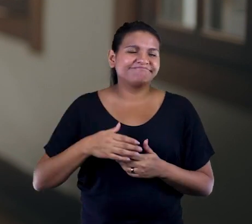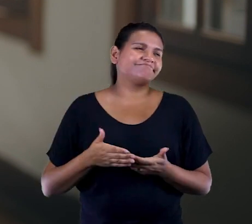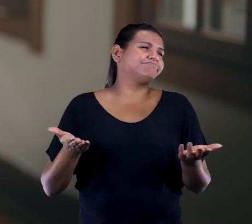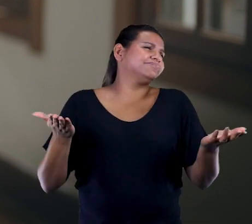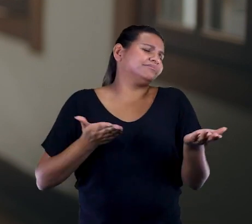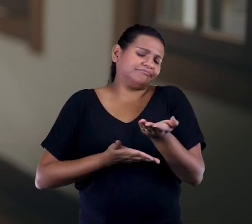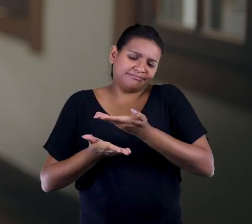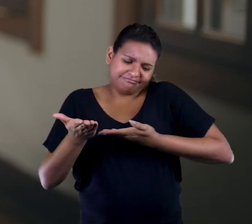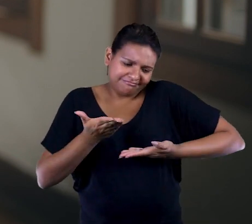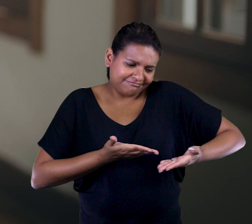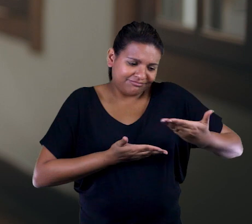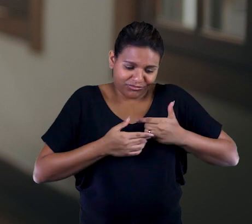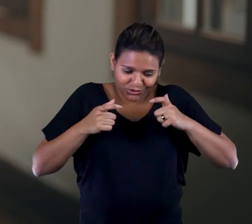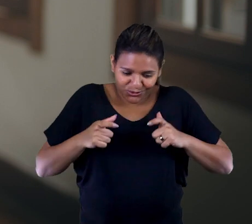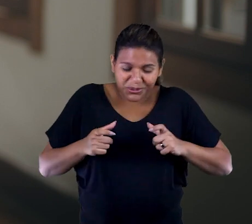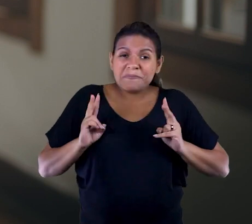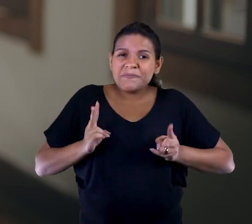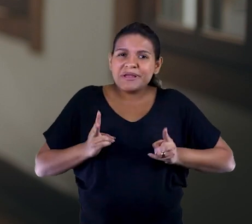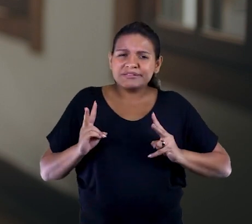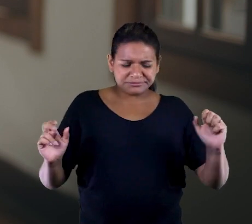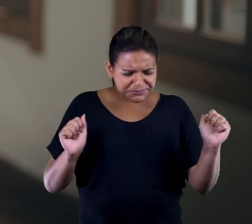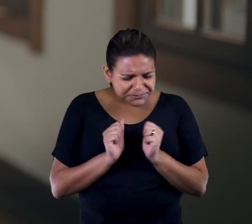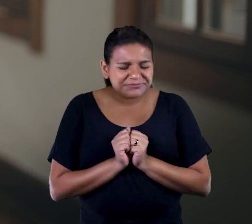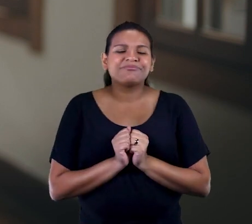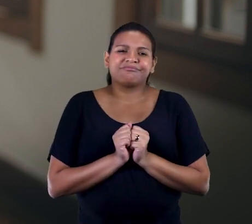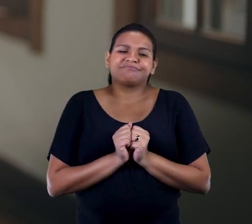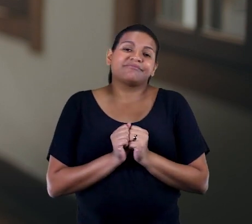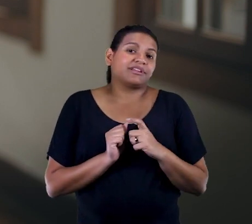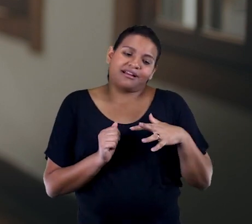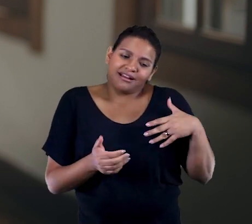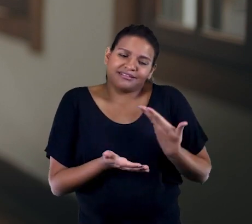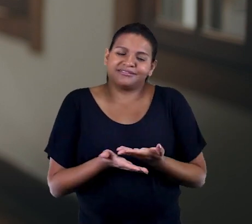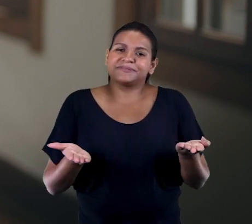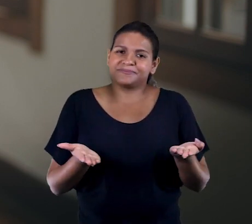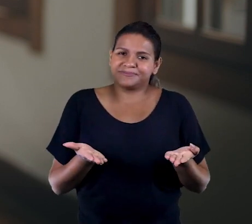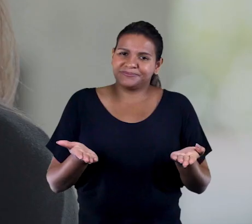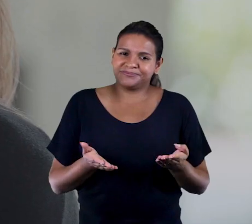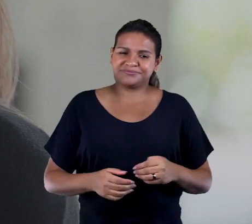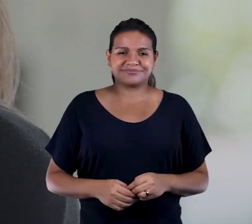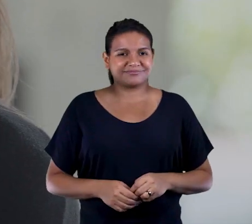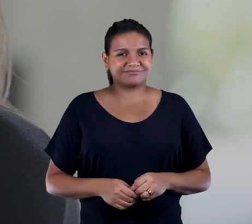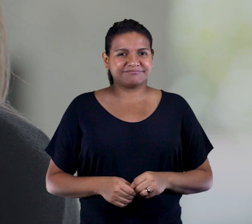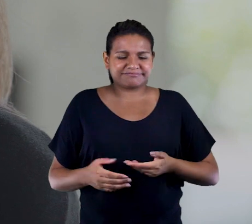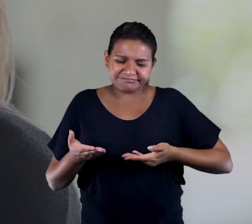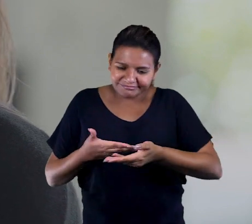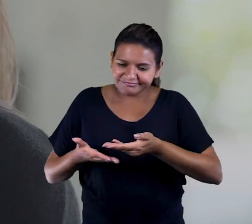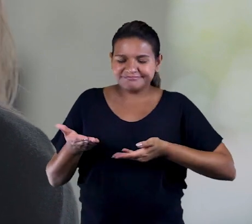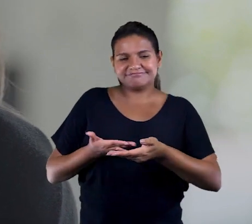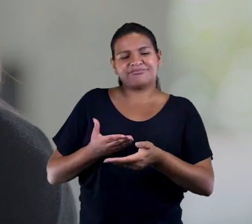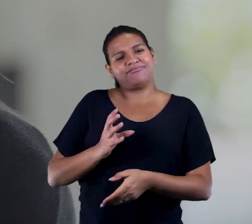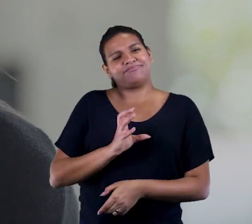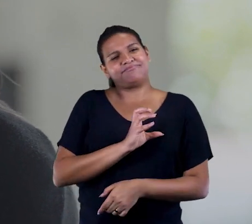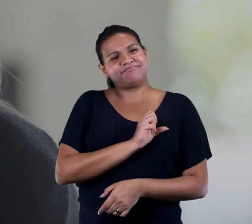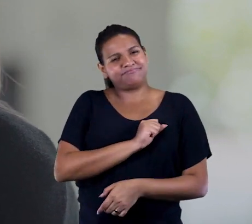ou de habitar o mesmo espaço foi desenvolvida e continua sendo desenvolvida até os dias de hoje. É uma relação única, é uma relação